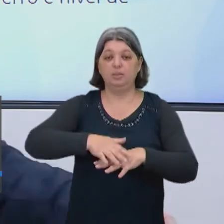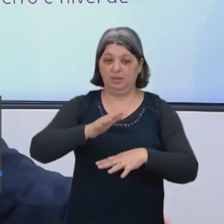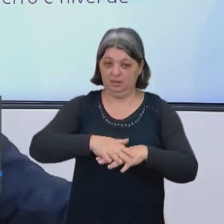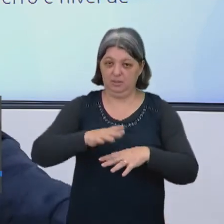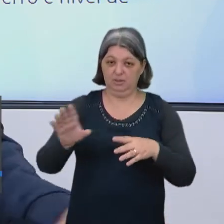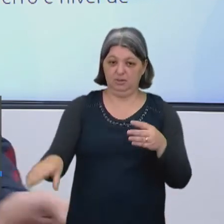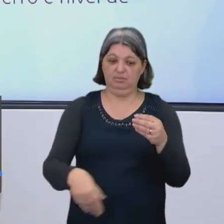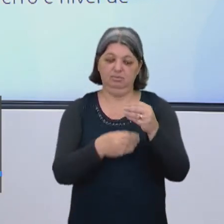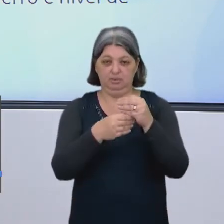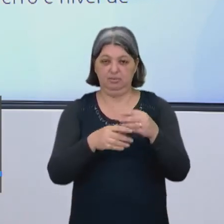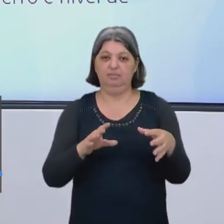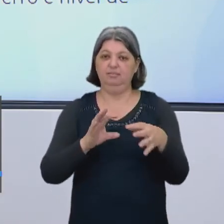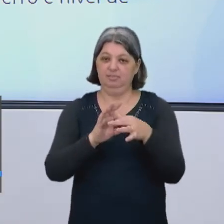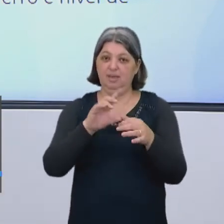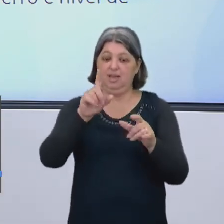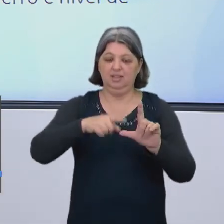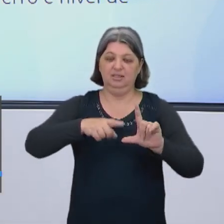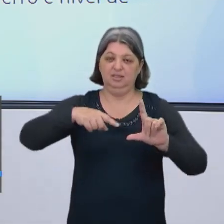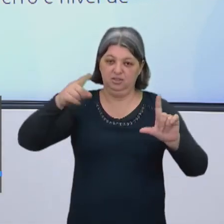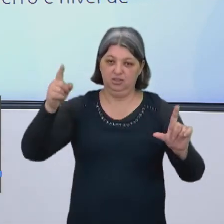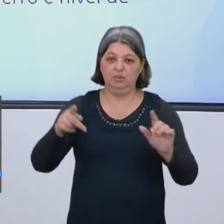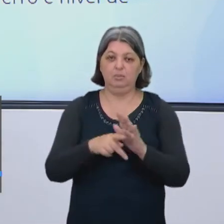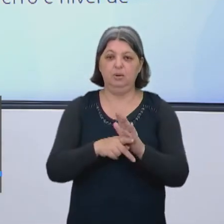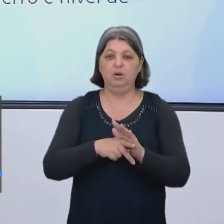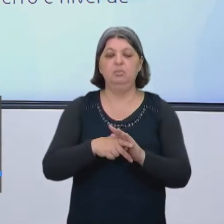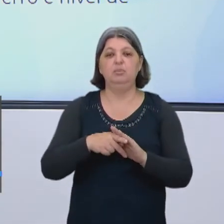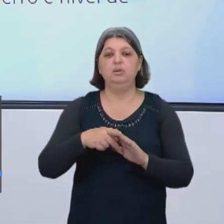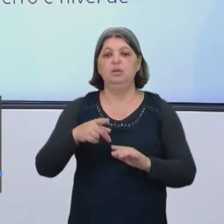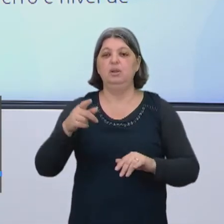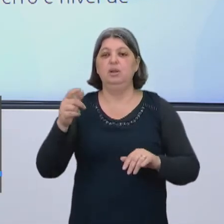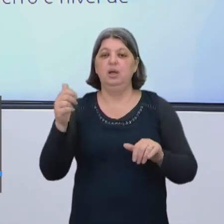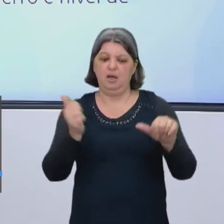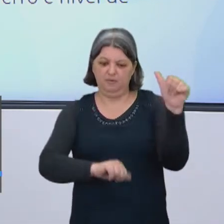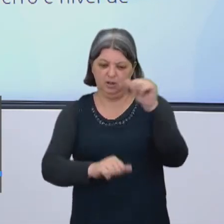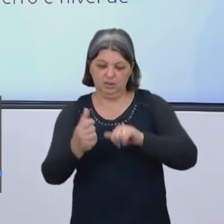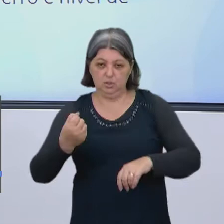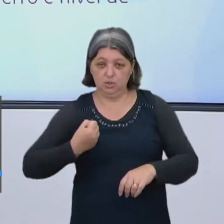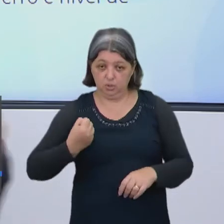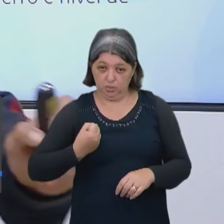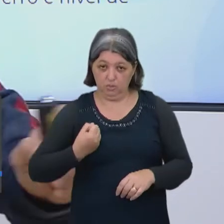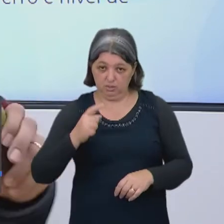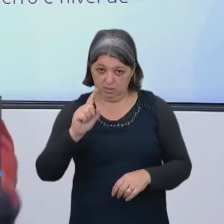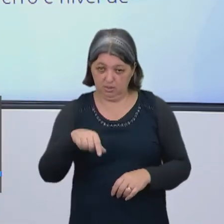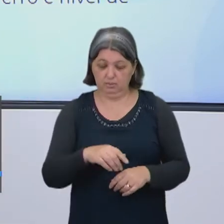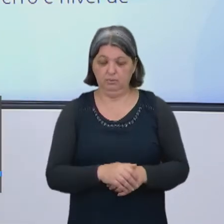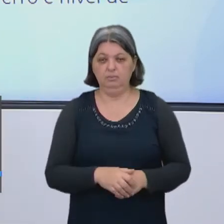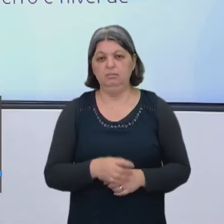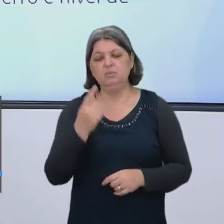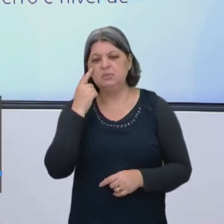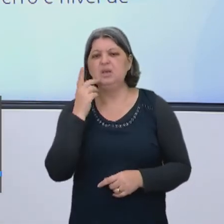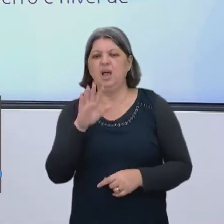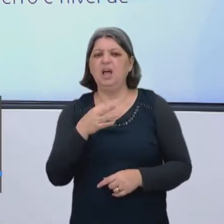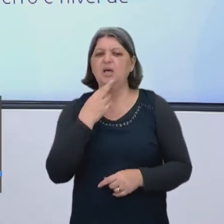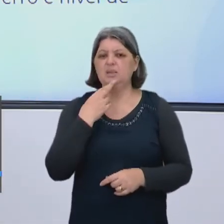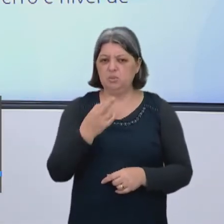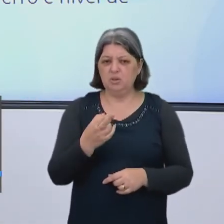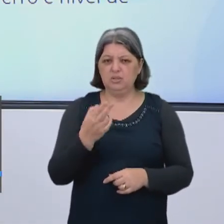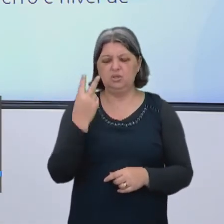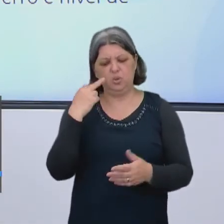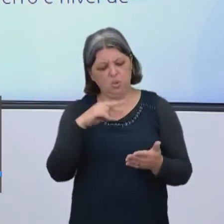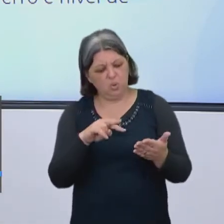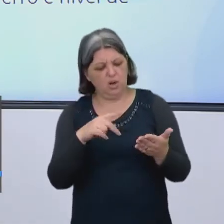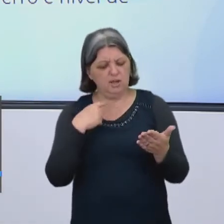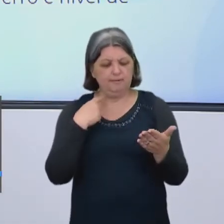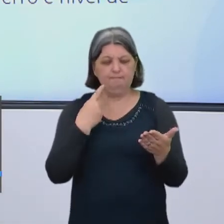Poxa, estatística pura, análise dos números, não só na frieza deles, não. Olhei, cheguei num resultado, olhei uma média,